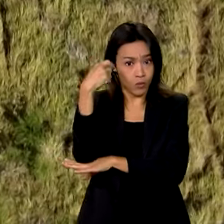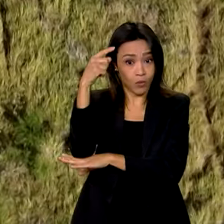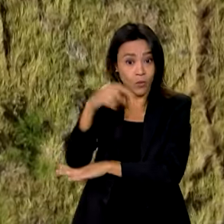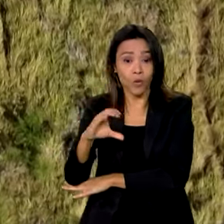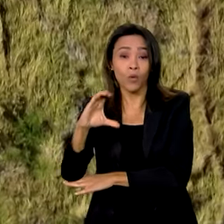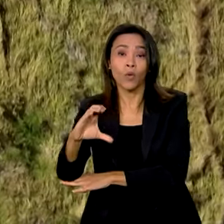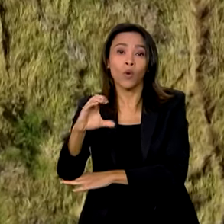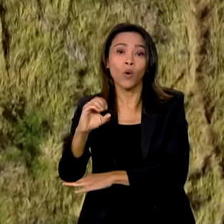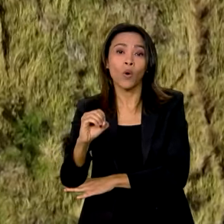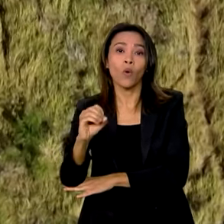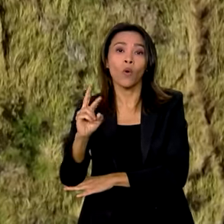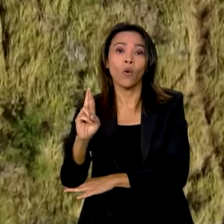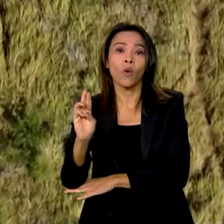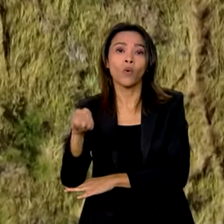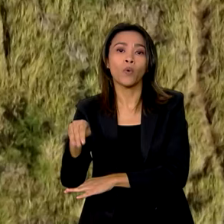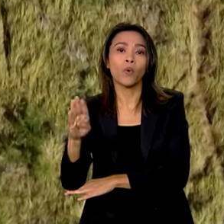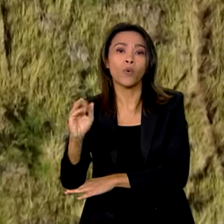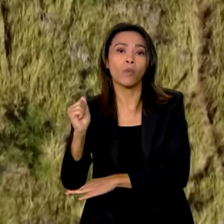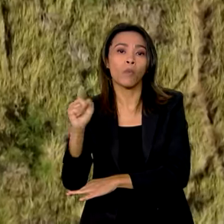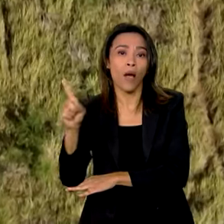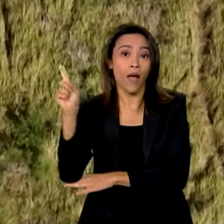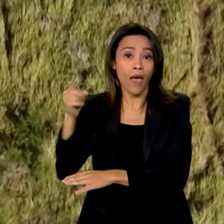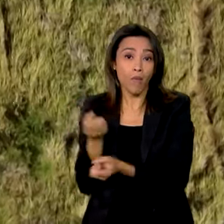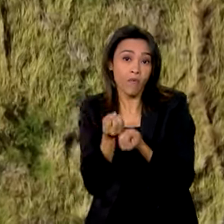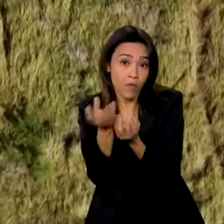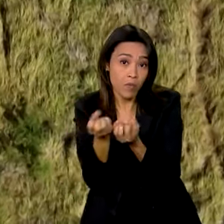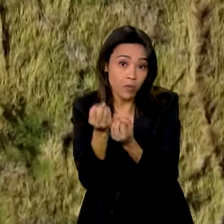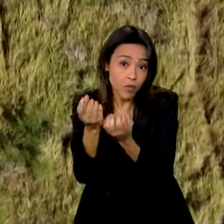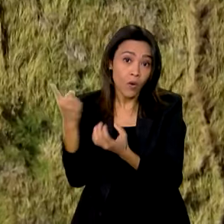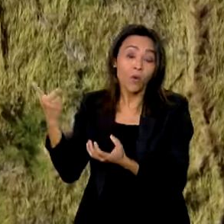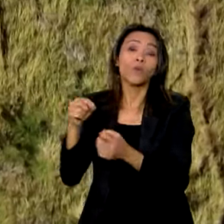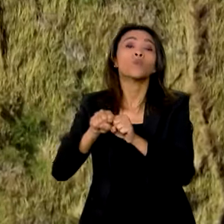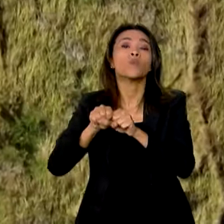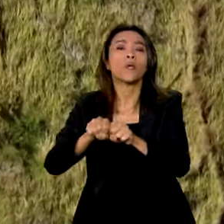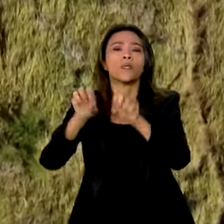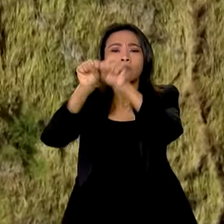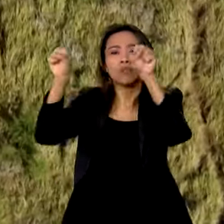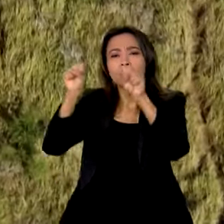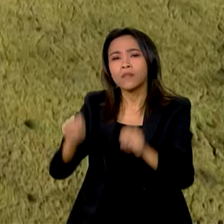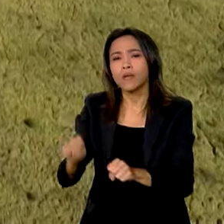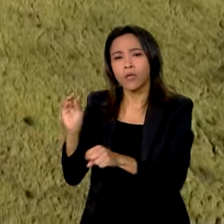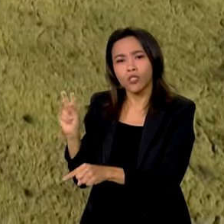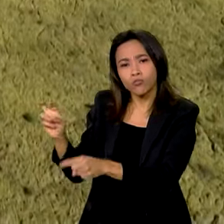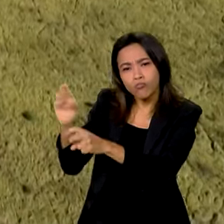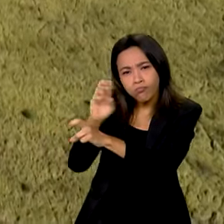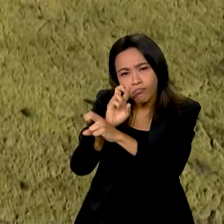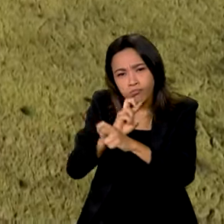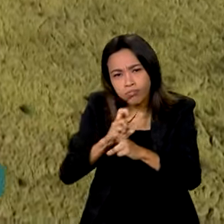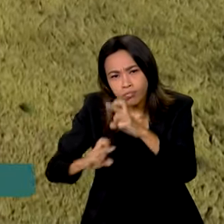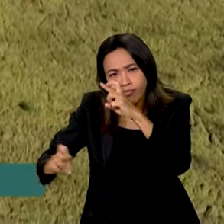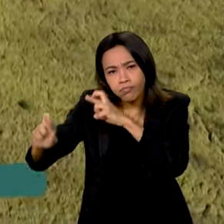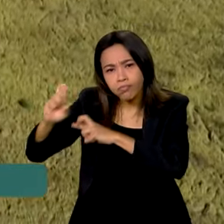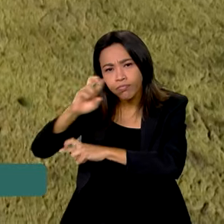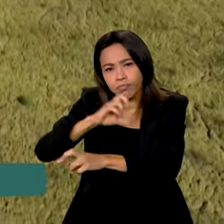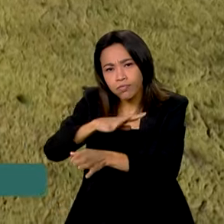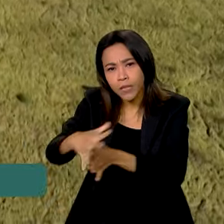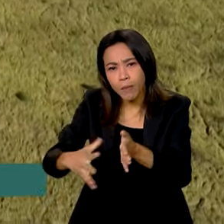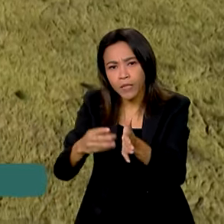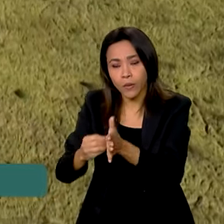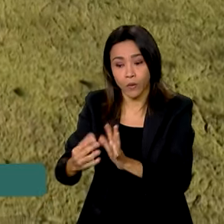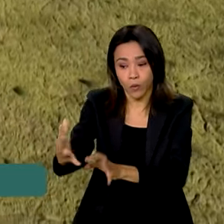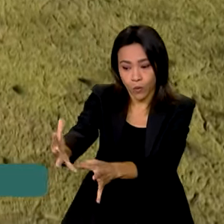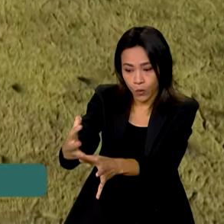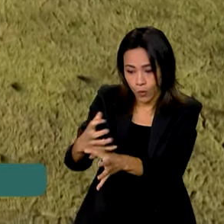queimadas, segundo dados do Centro Gestor e Operacional do Sistema de Proteção da Amazônia. 19